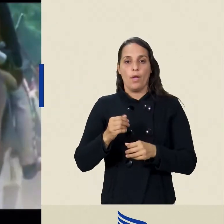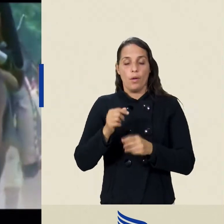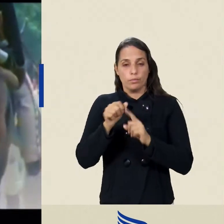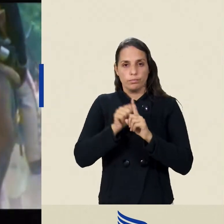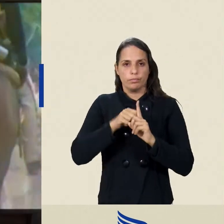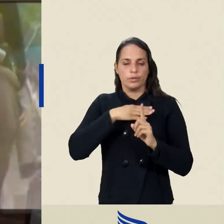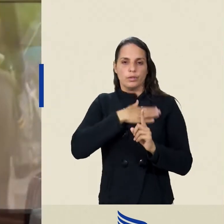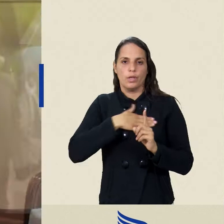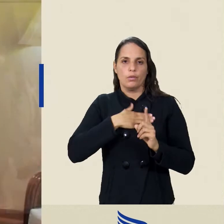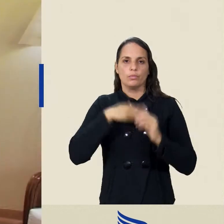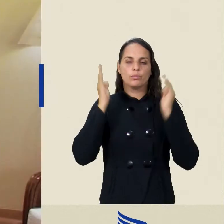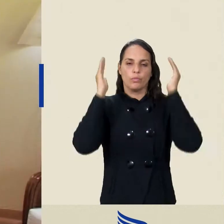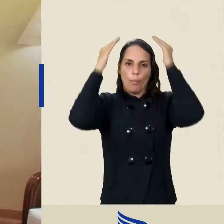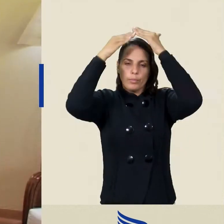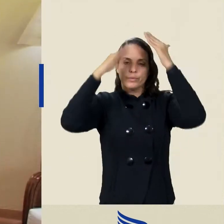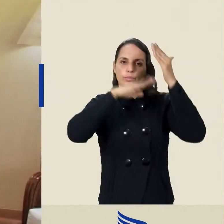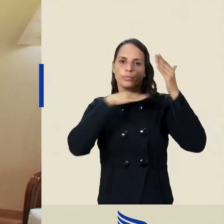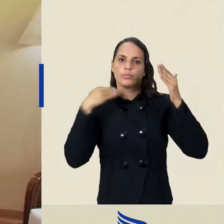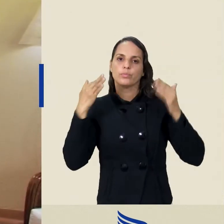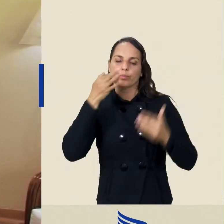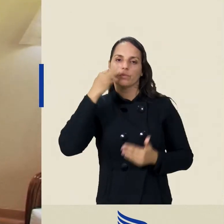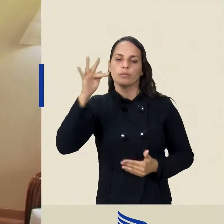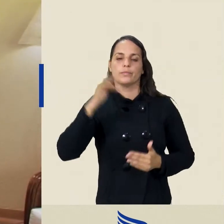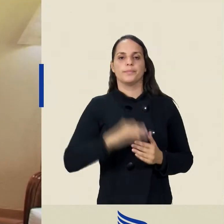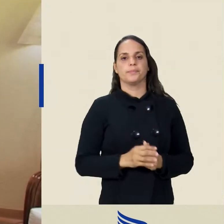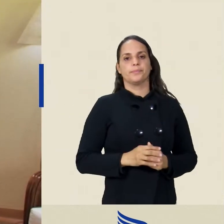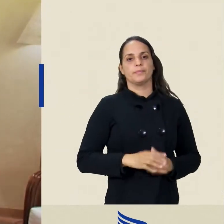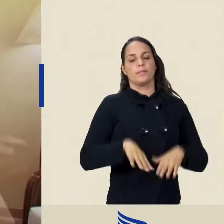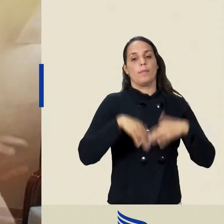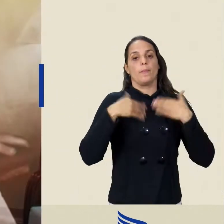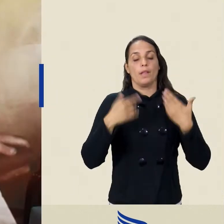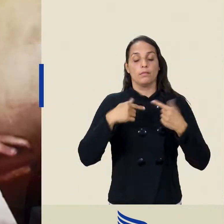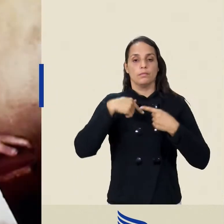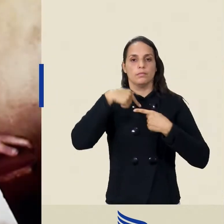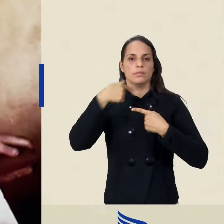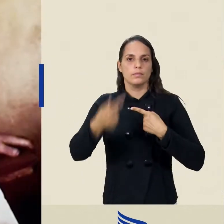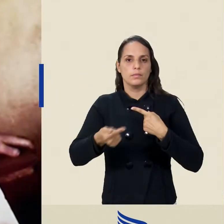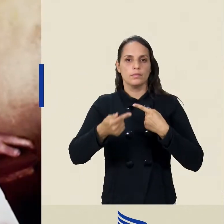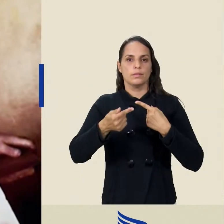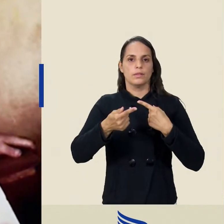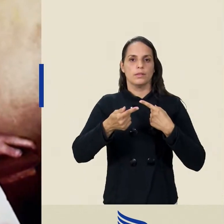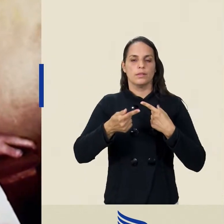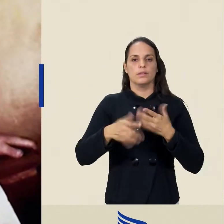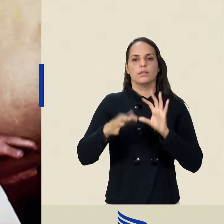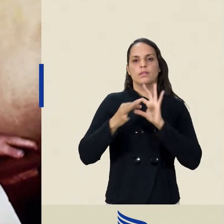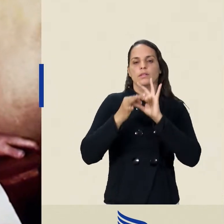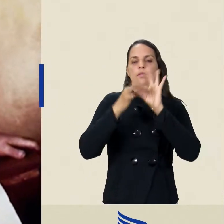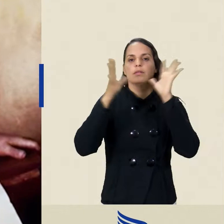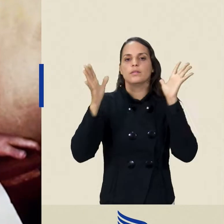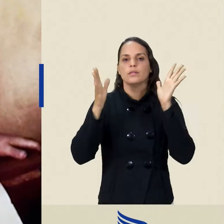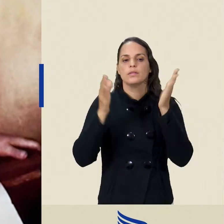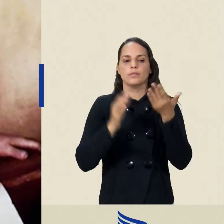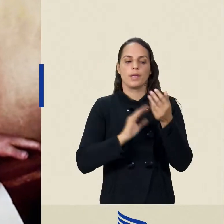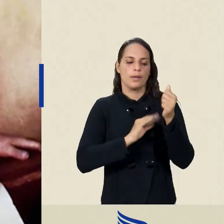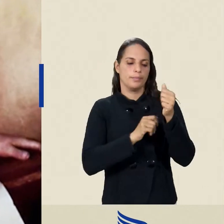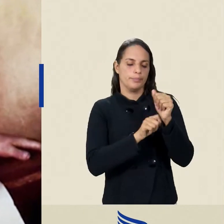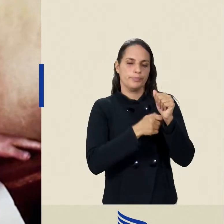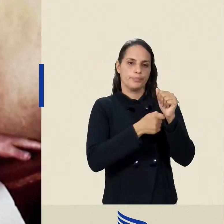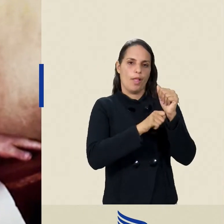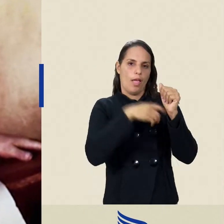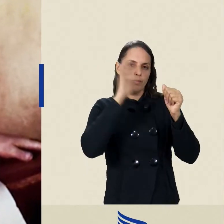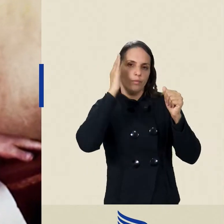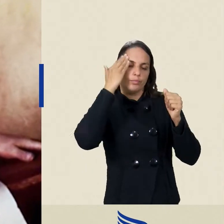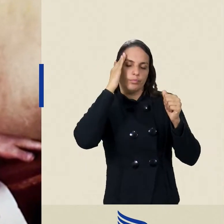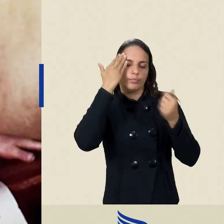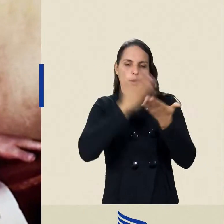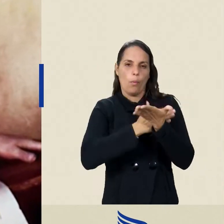em Valença, na França. Após esse episódio, estaria livre o caminho para a abertura do livro de Daniel. E das cinzas da